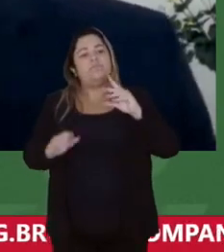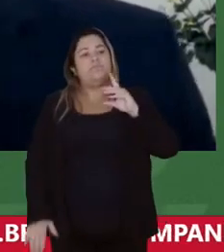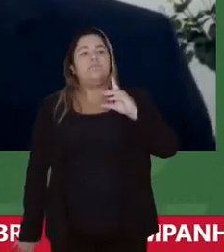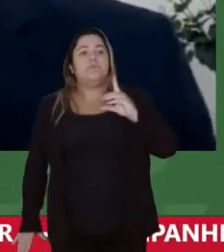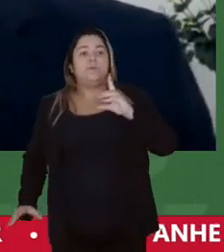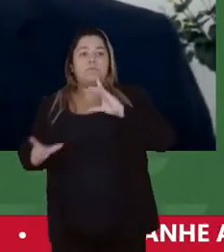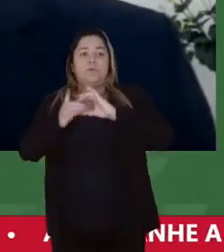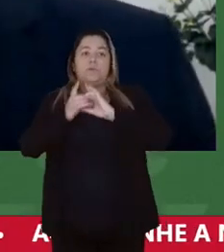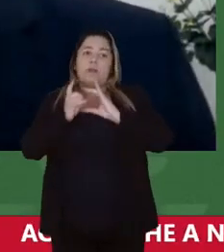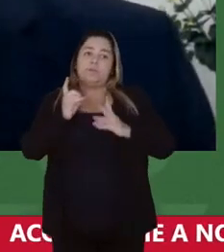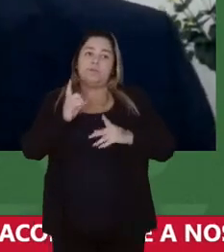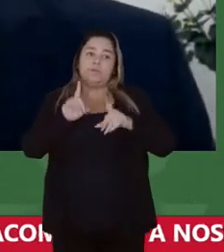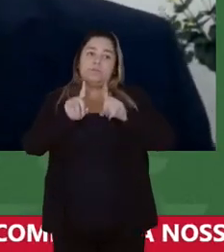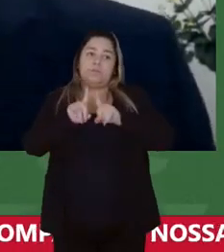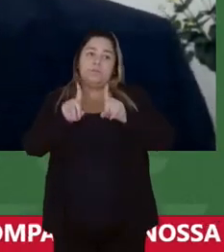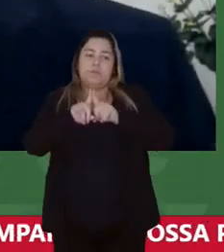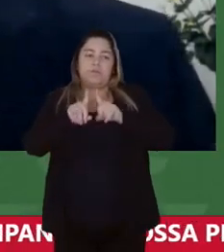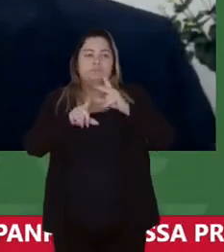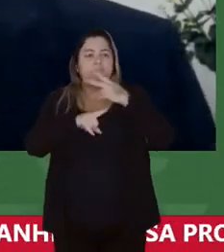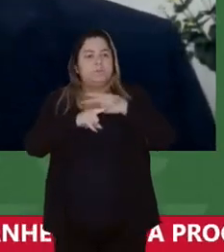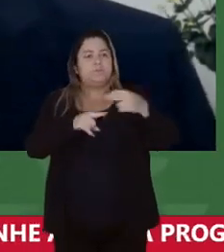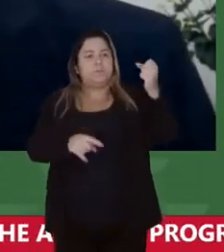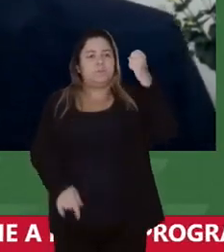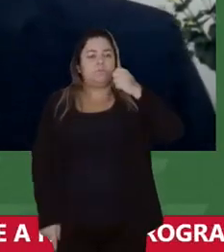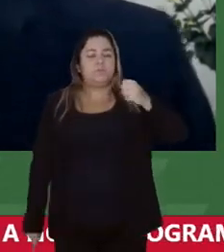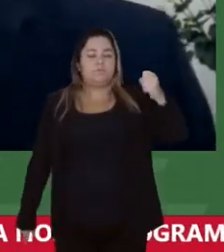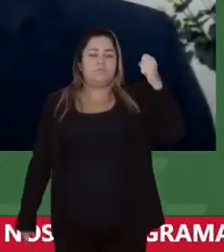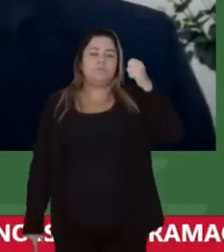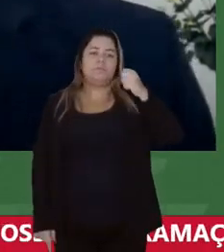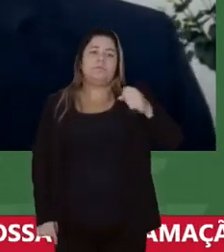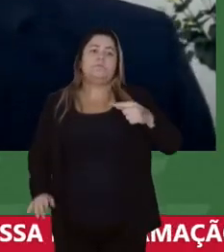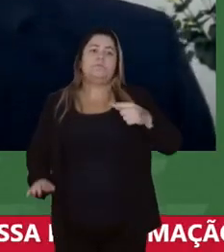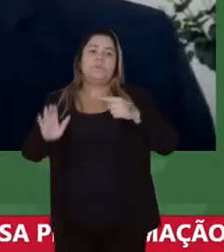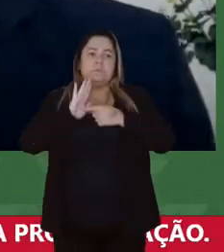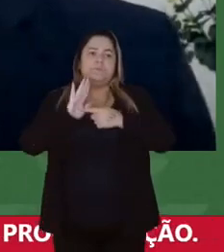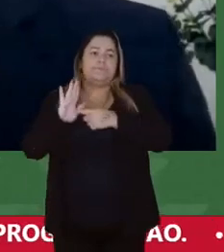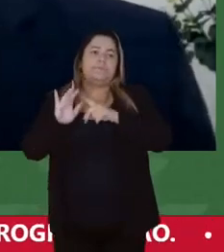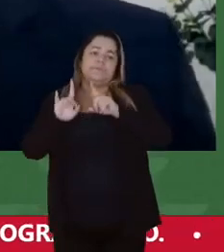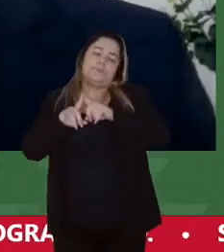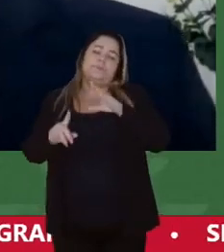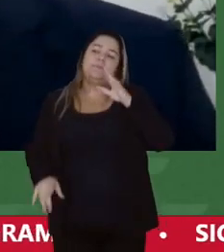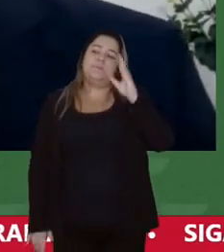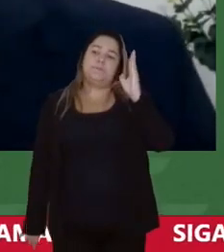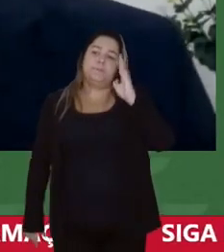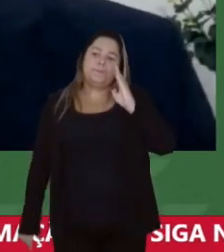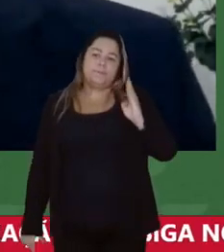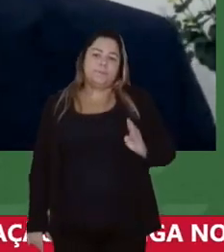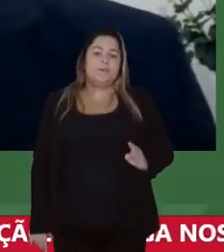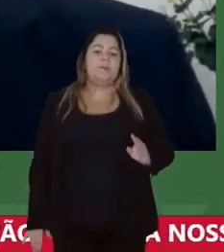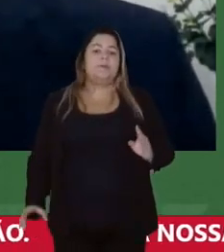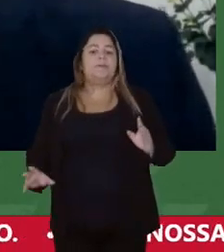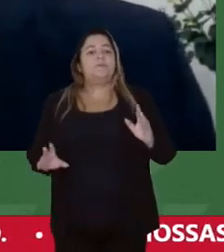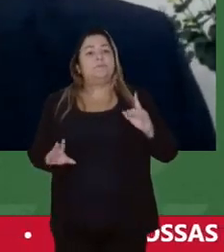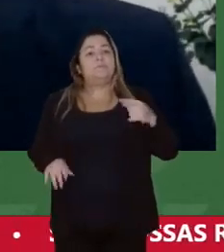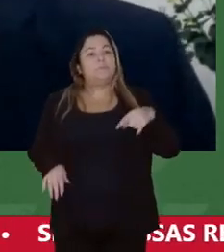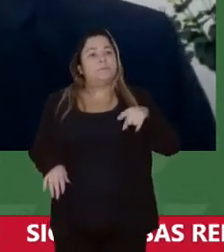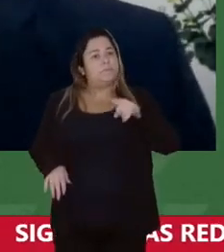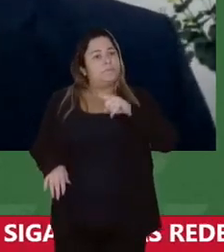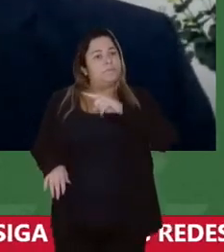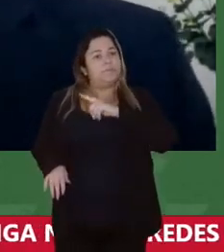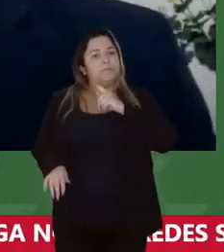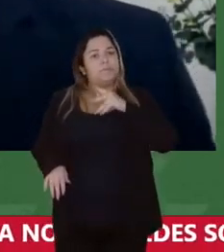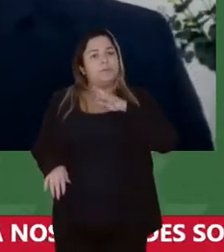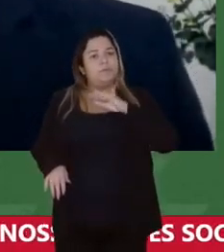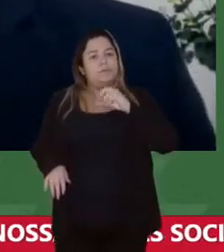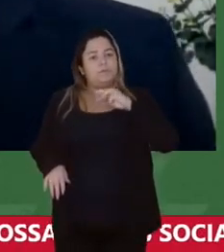É uma grande vitória e é uma demonstração que o povo brasileiro entendeu que o seu maior patrimônio de